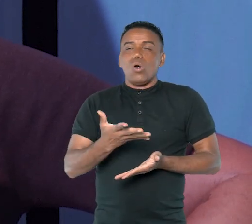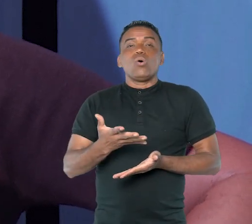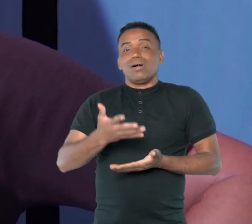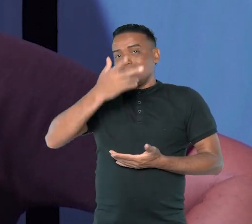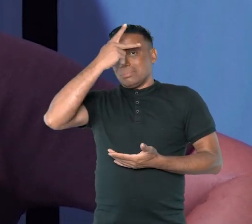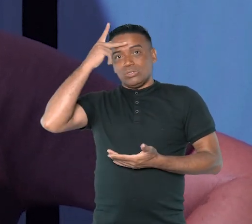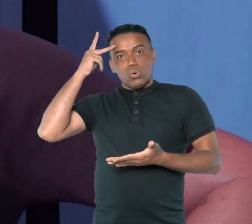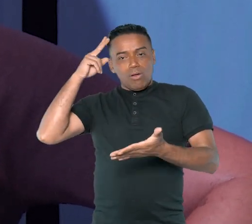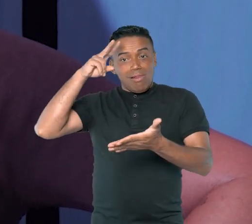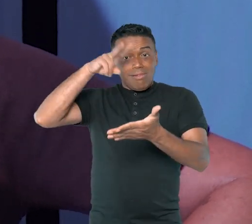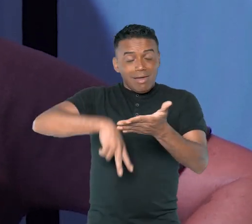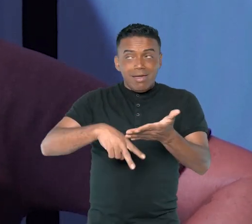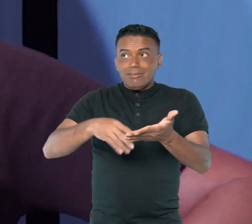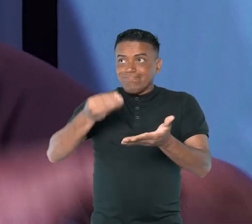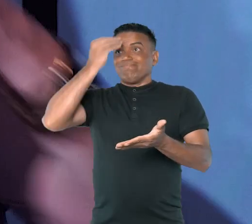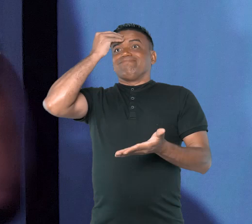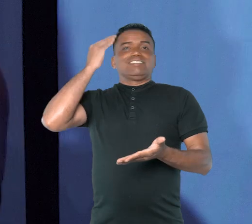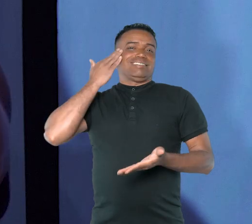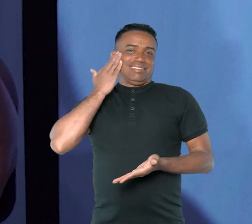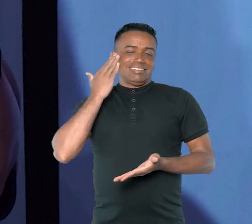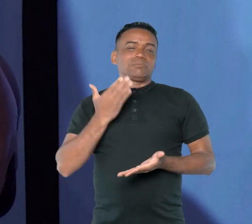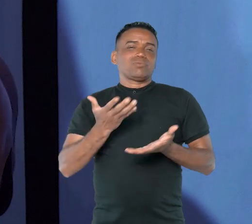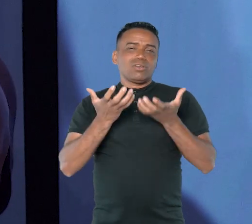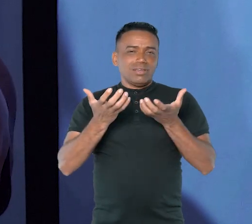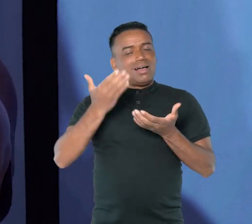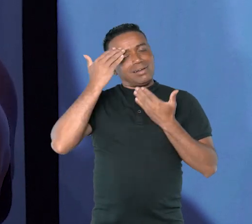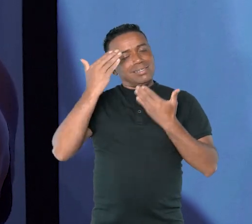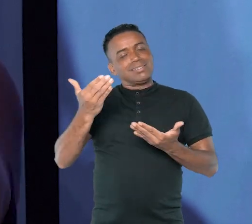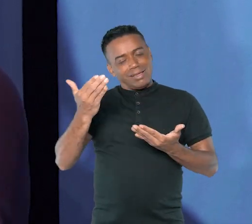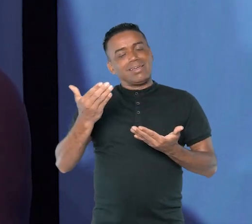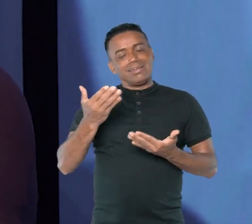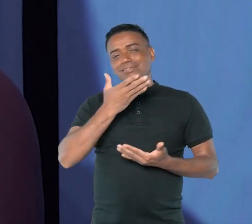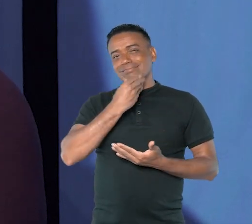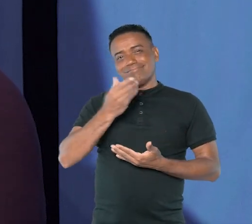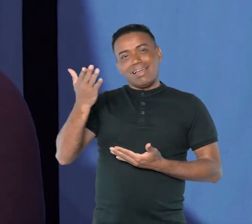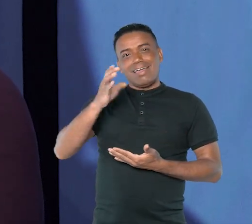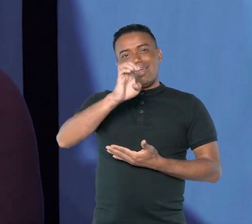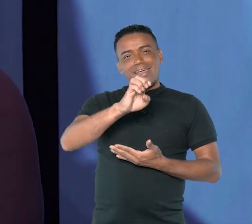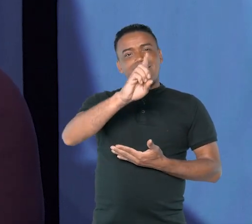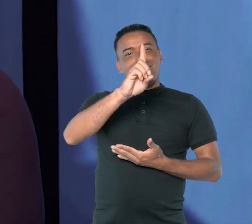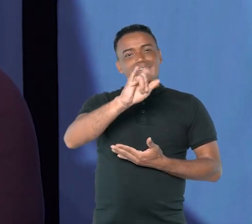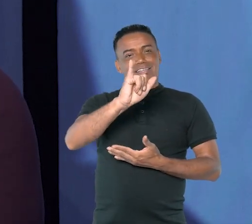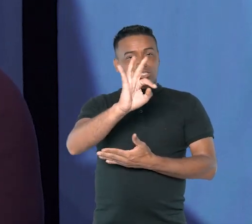compreendido na sua escrita, né? E eu quero fazer um agradecimento aqui ao meu editor que está ali, porque